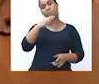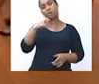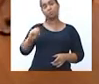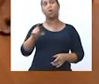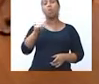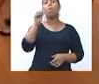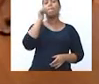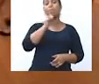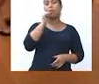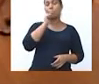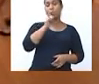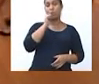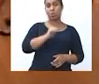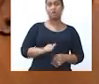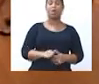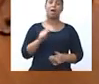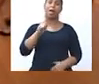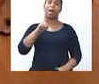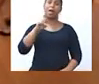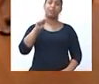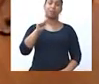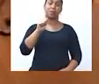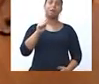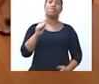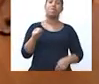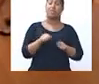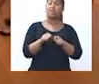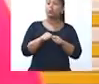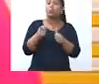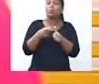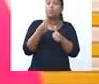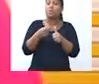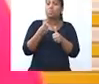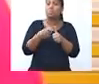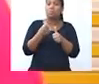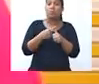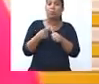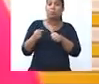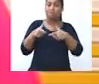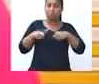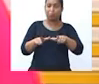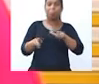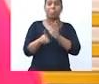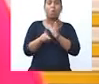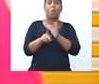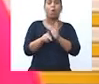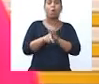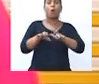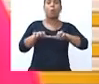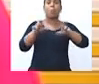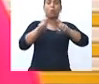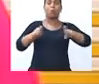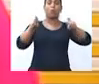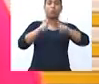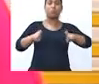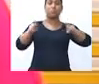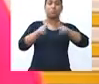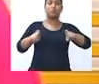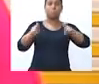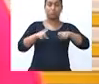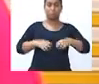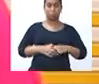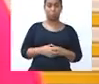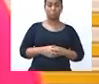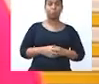As primeiras programadoras? Foi a Ada Lovelace, ela fez o primeiro programa de computador para um computador de